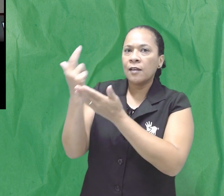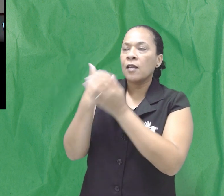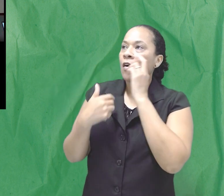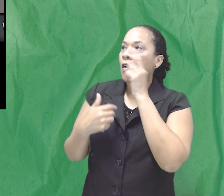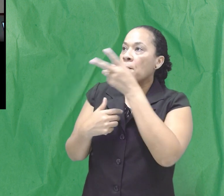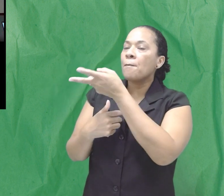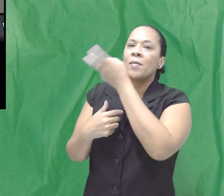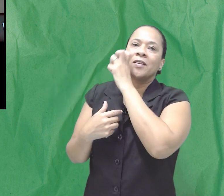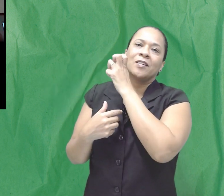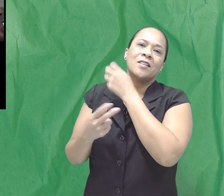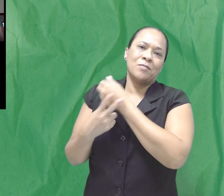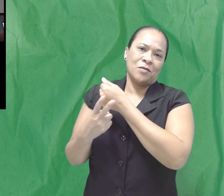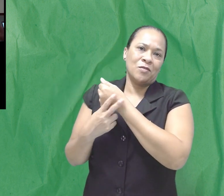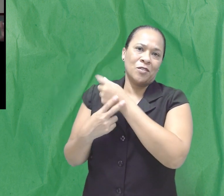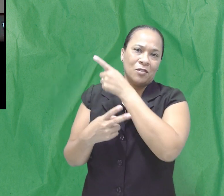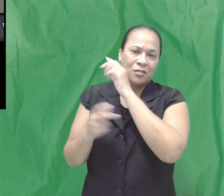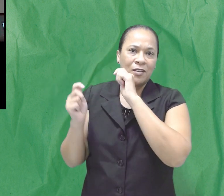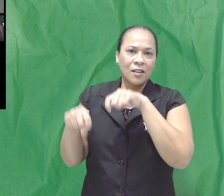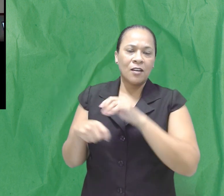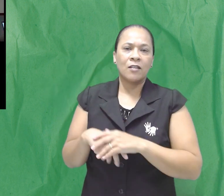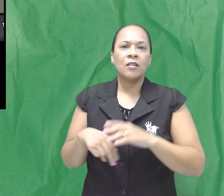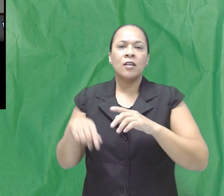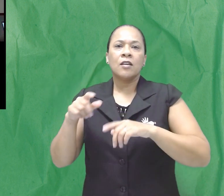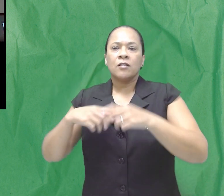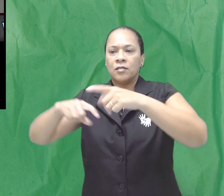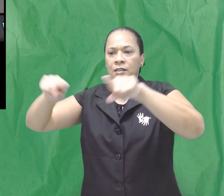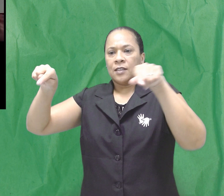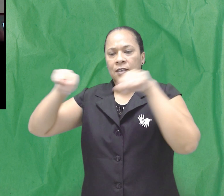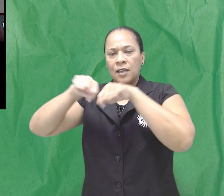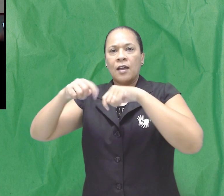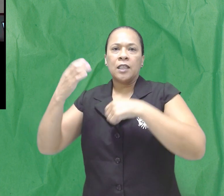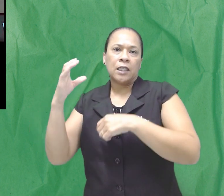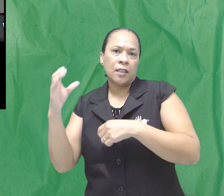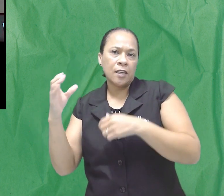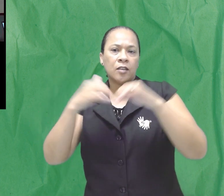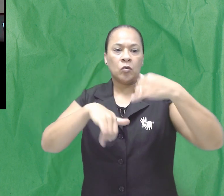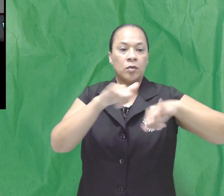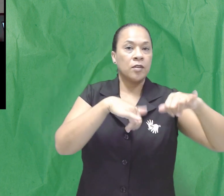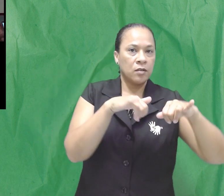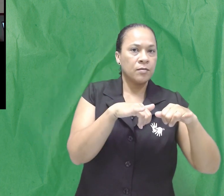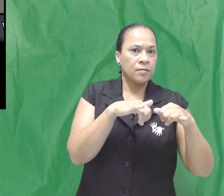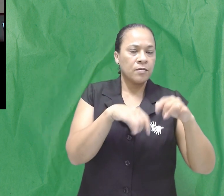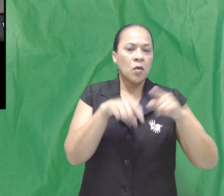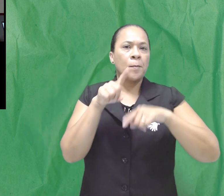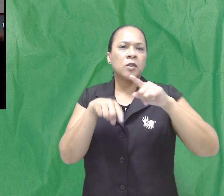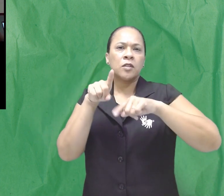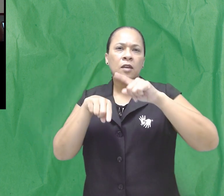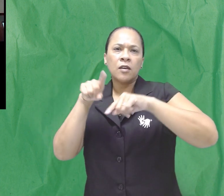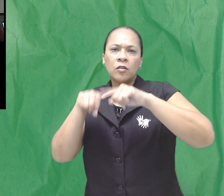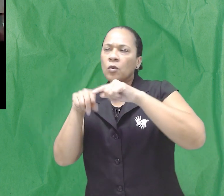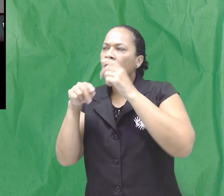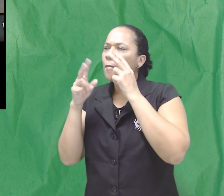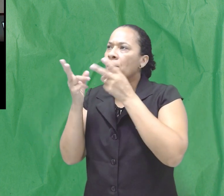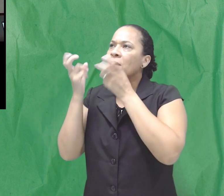vidrarias, né? Quando você fala em laboratório, em ciência, em química, né? Alguns objetos, eles já são familiares,